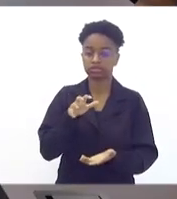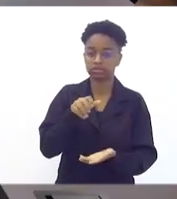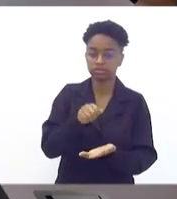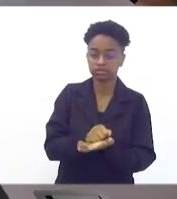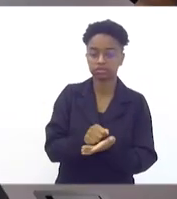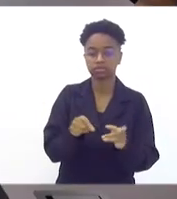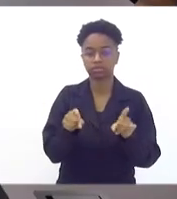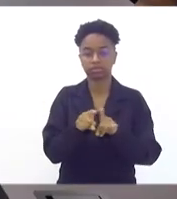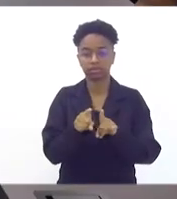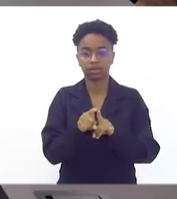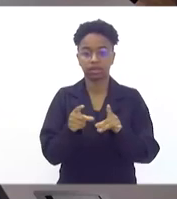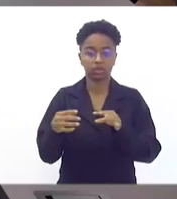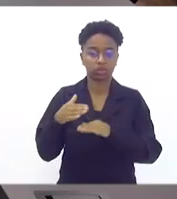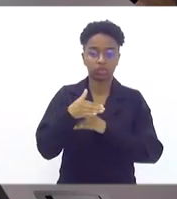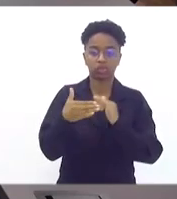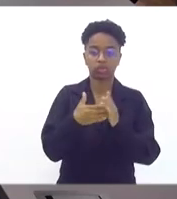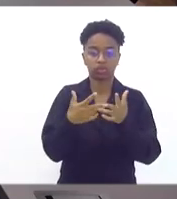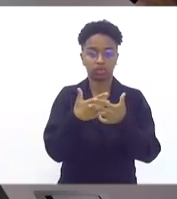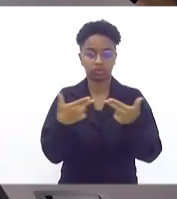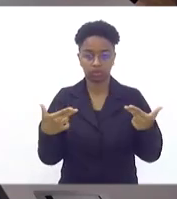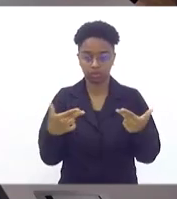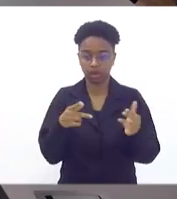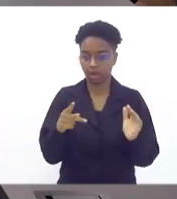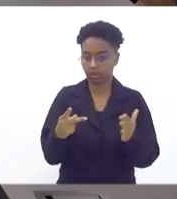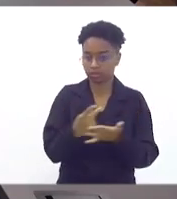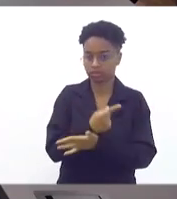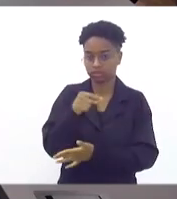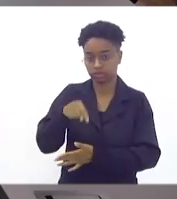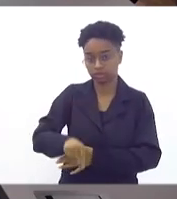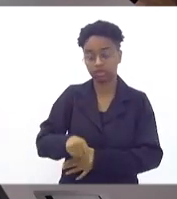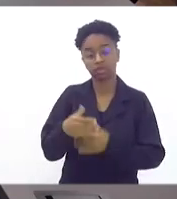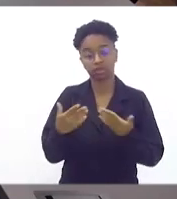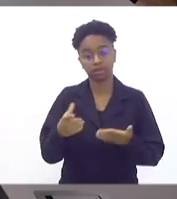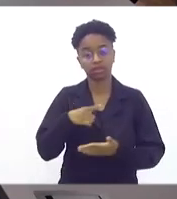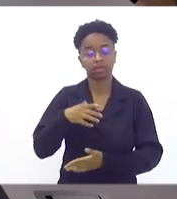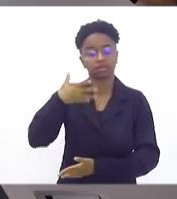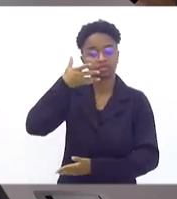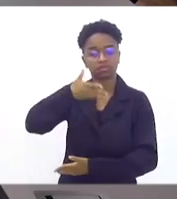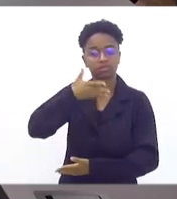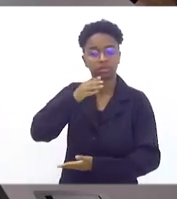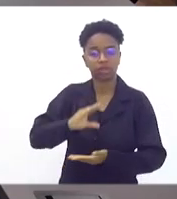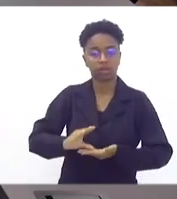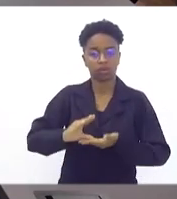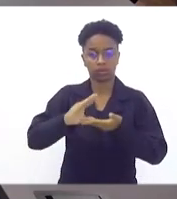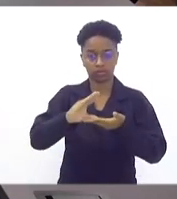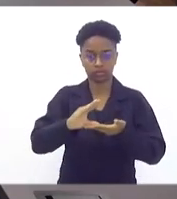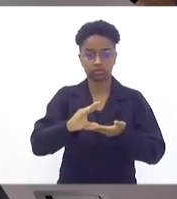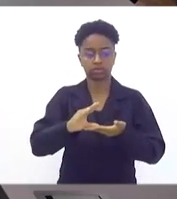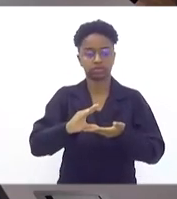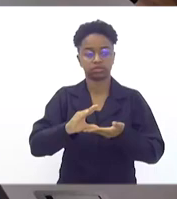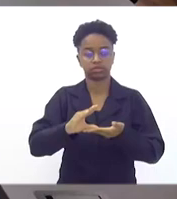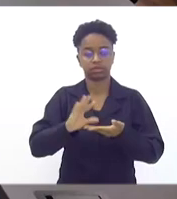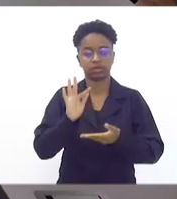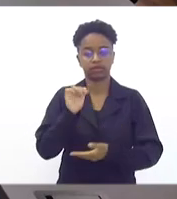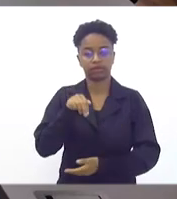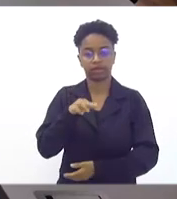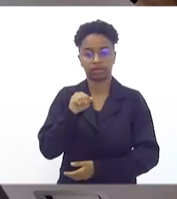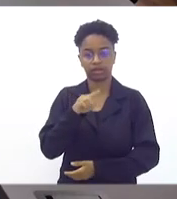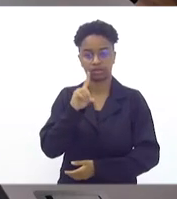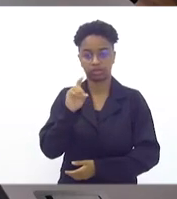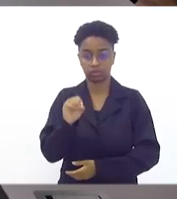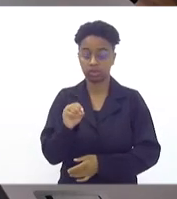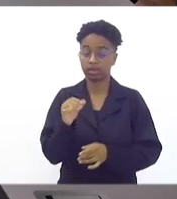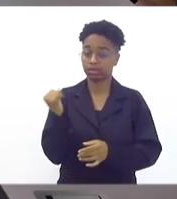tudo que acontecia e que foi indispensável porque tivemos aqui o relato do Conselheiro do Conselheiro Fernando Morais foi